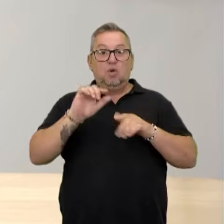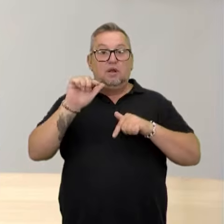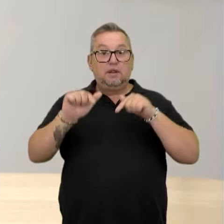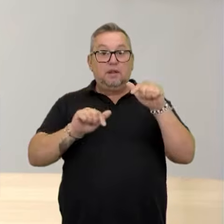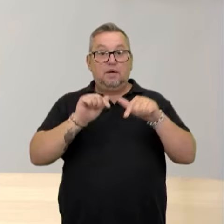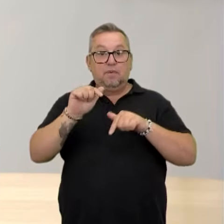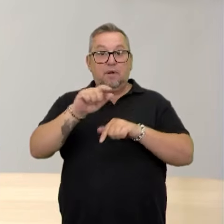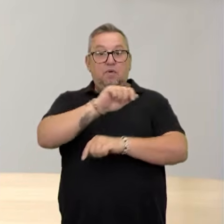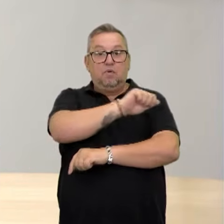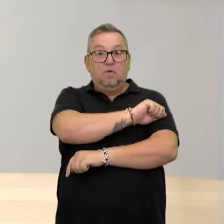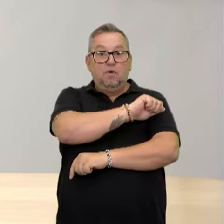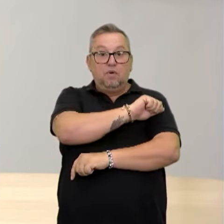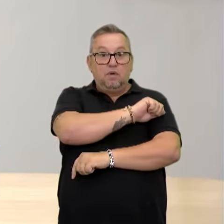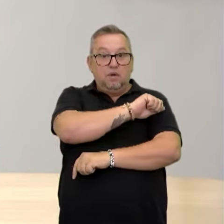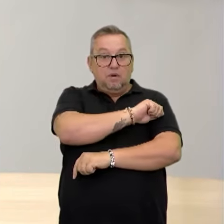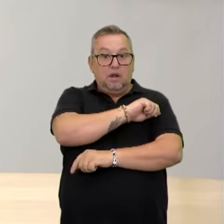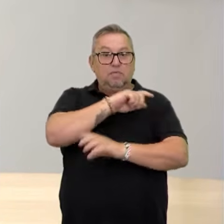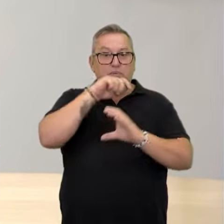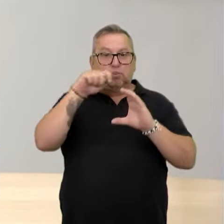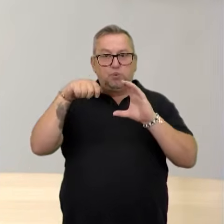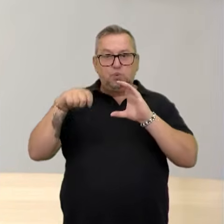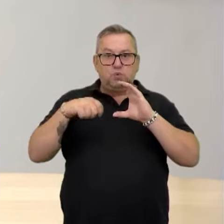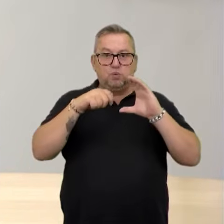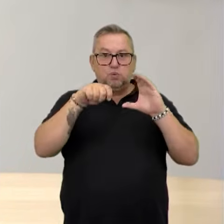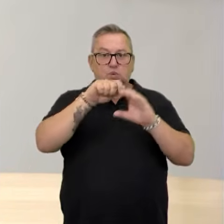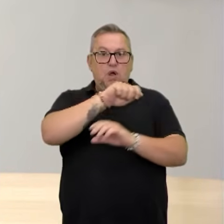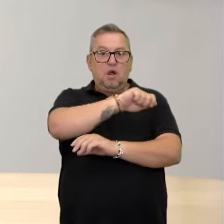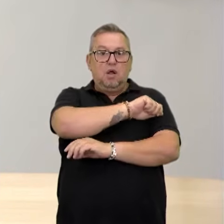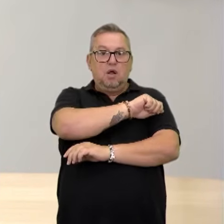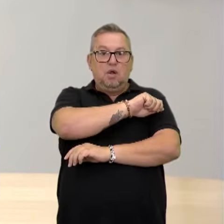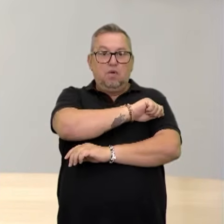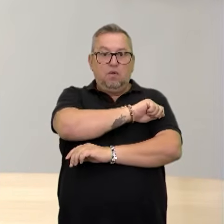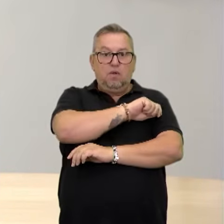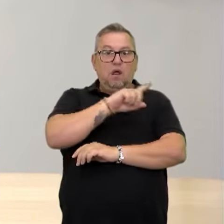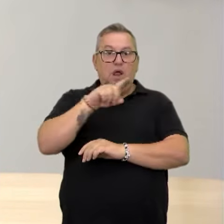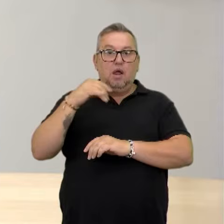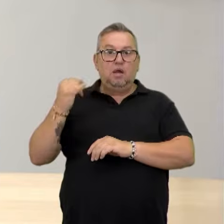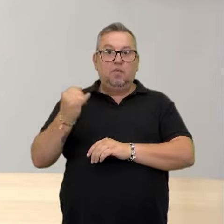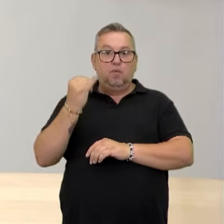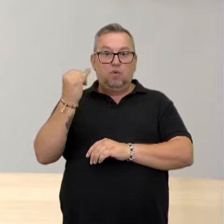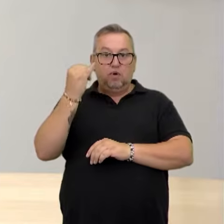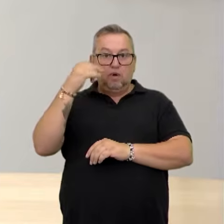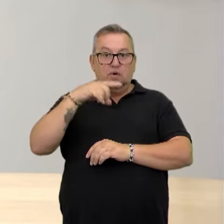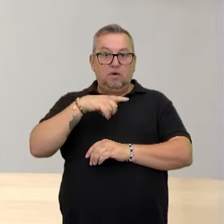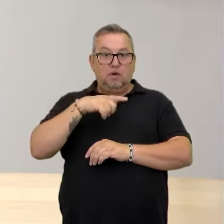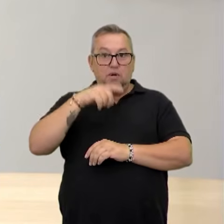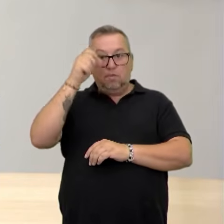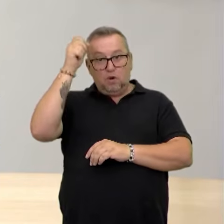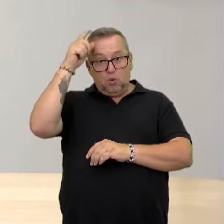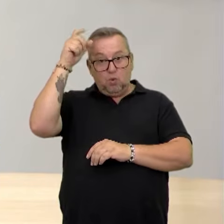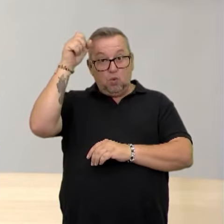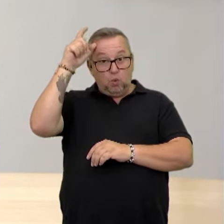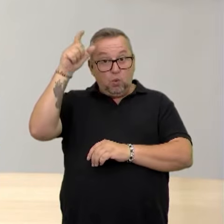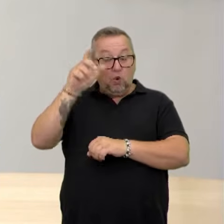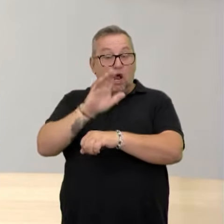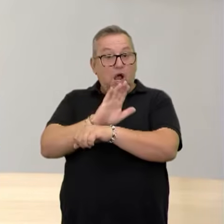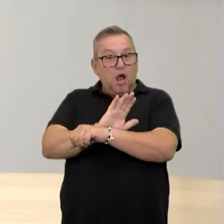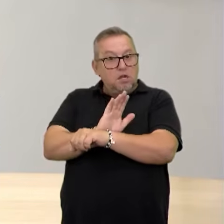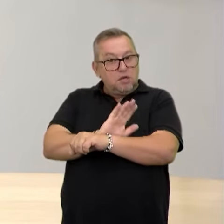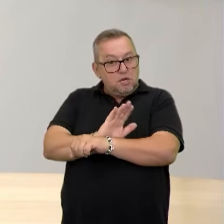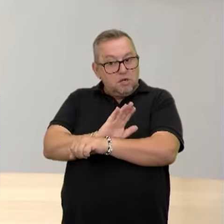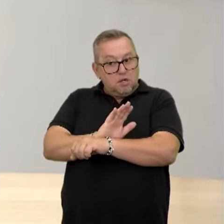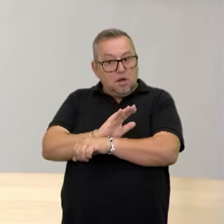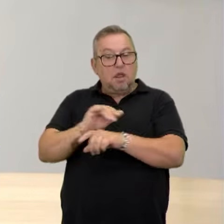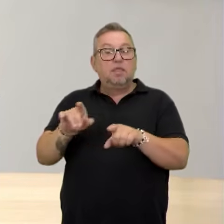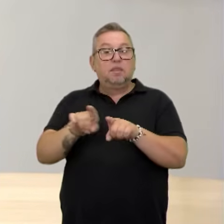com os seus alunos, né? Gravou os alunos e falou para eles que é importante termos uma cultura antirracista dentro da sala de